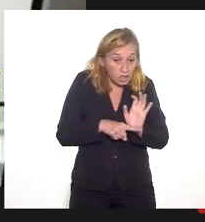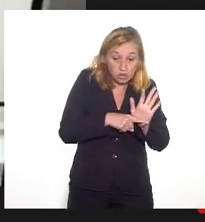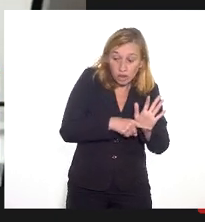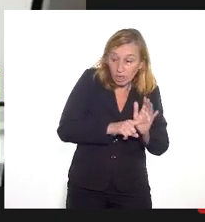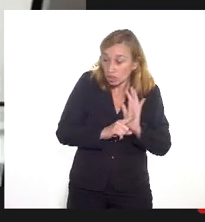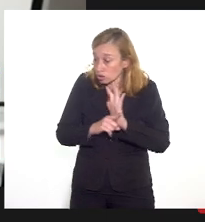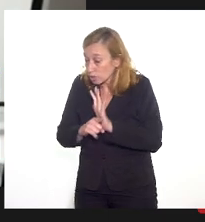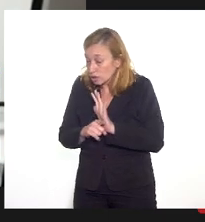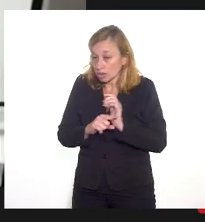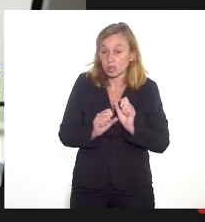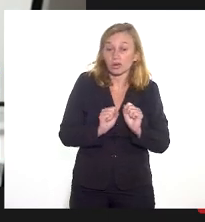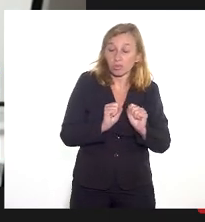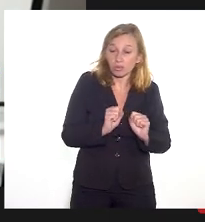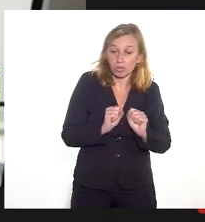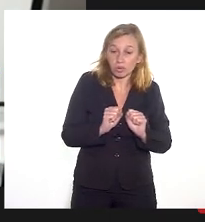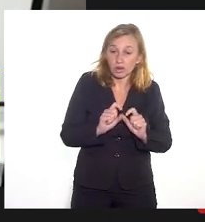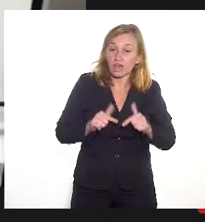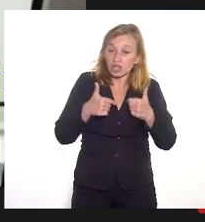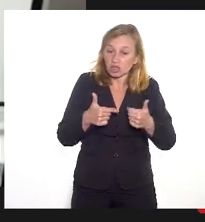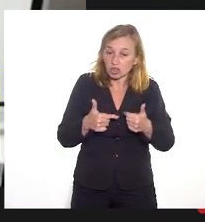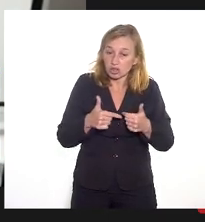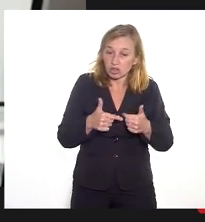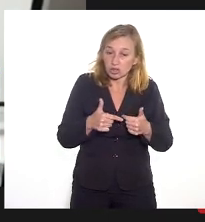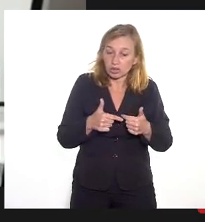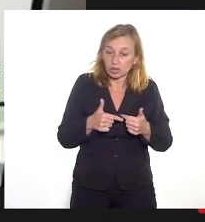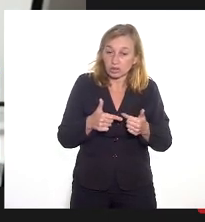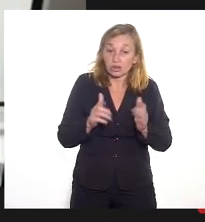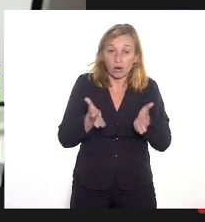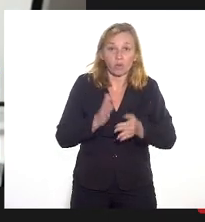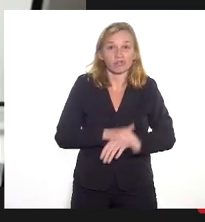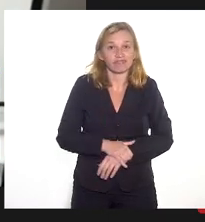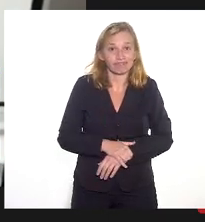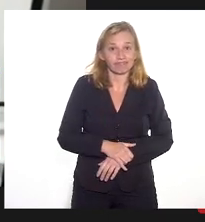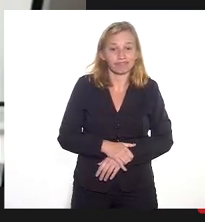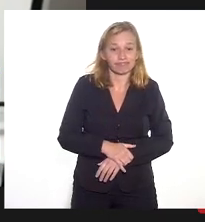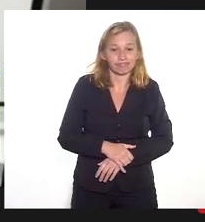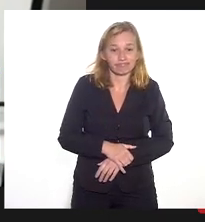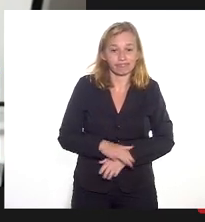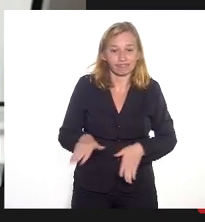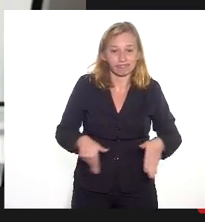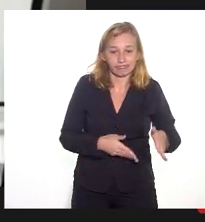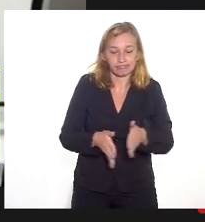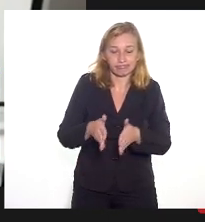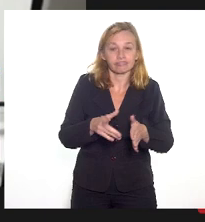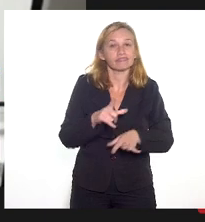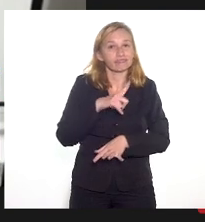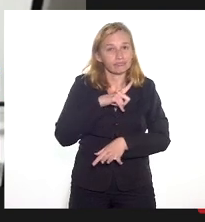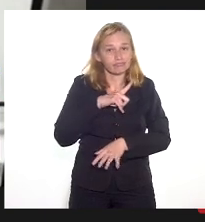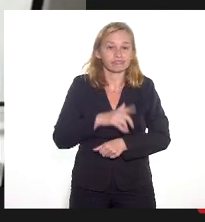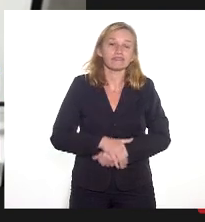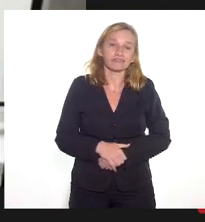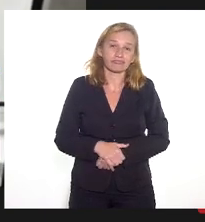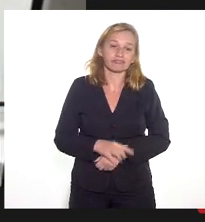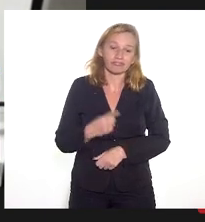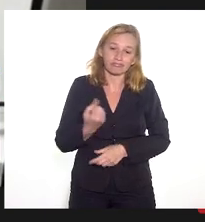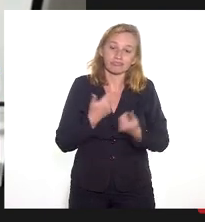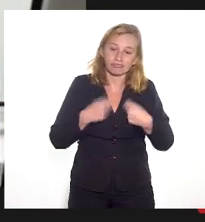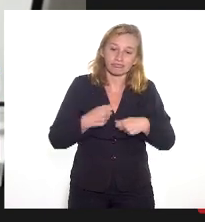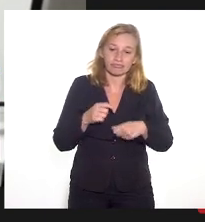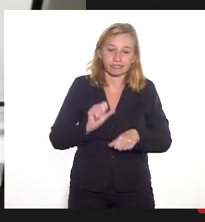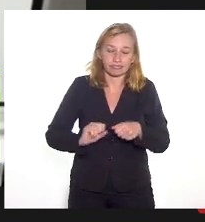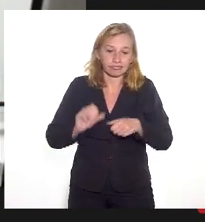que pode ser colocada para funcionar a partir de agora. Então, quer dizer, caminho nós temos. O que a gente tem que fazer